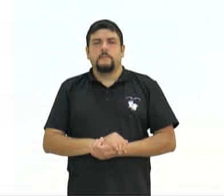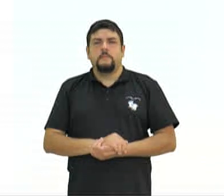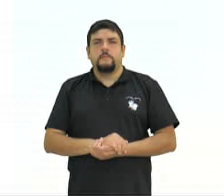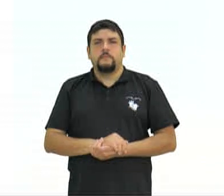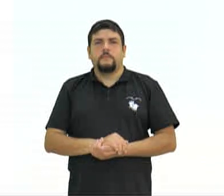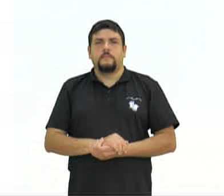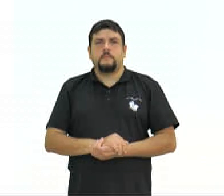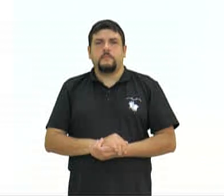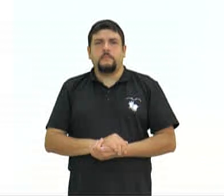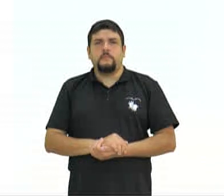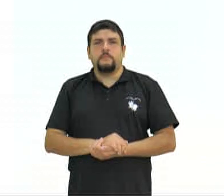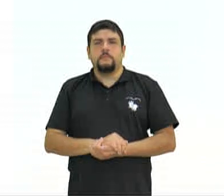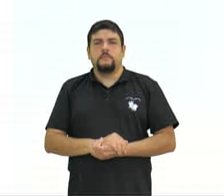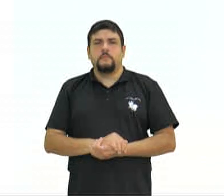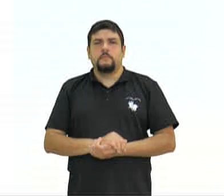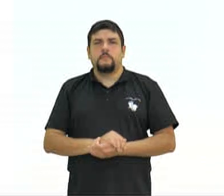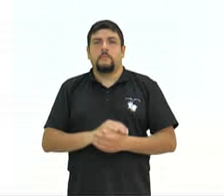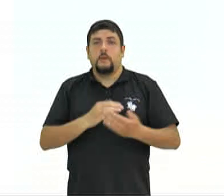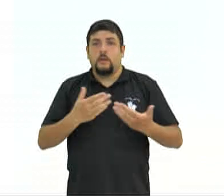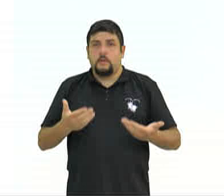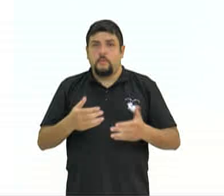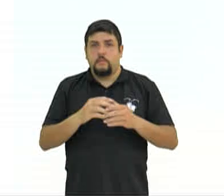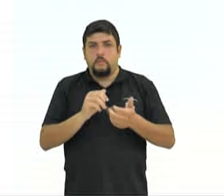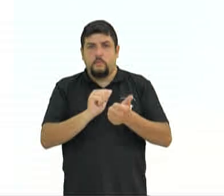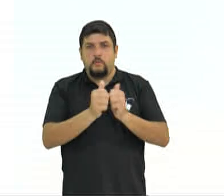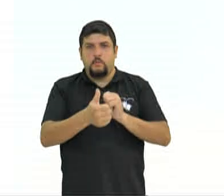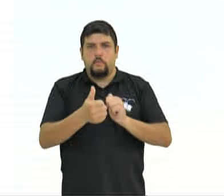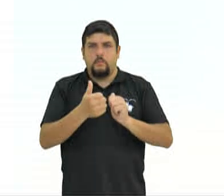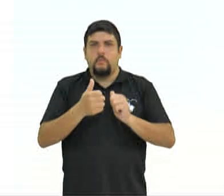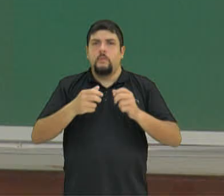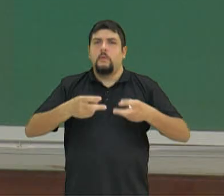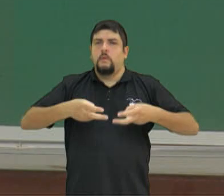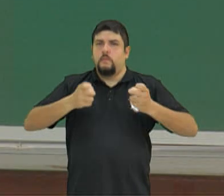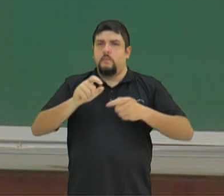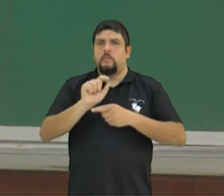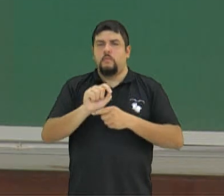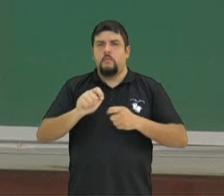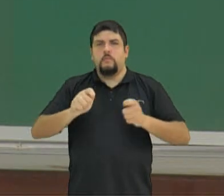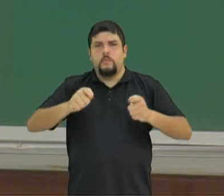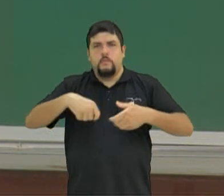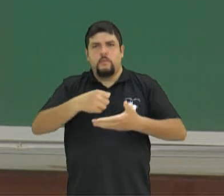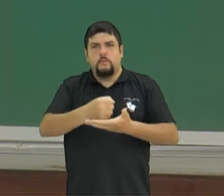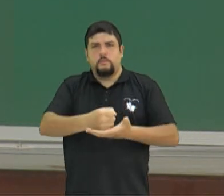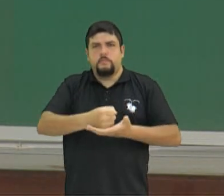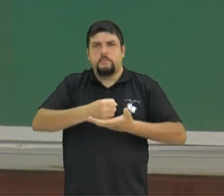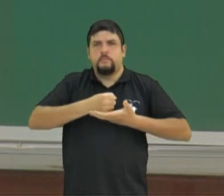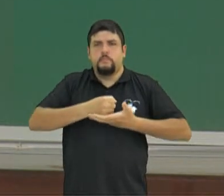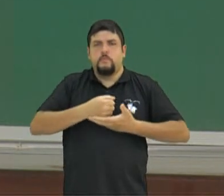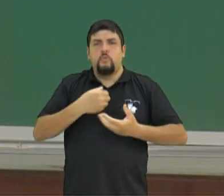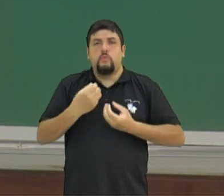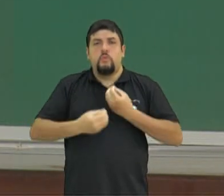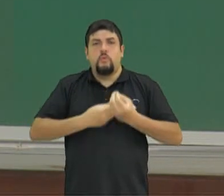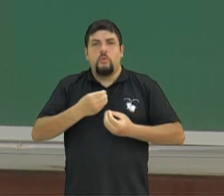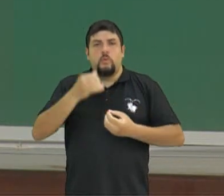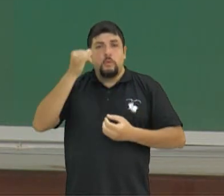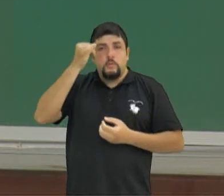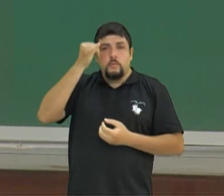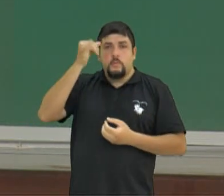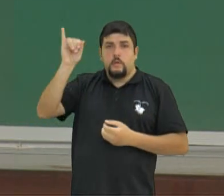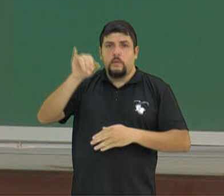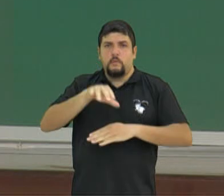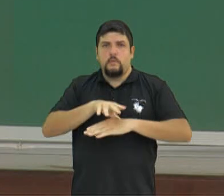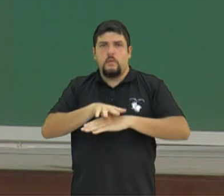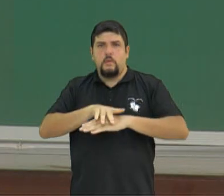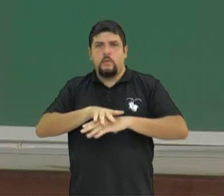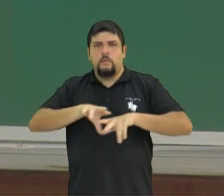la diabetes. Então, além disso, né, nós vemos que o esporte tem uma grande influência na prevenção de muitas